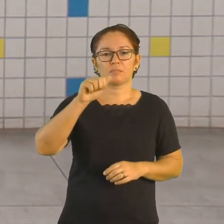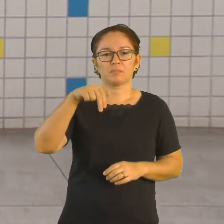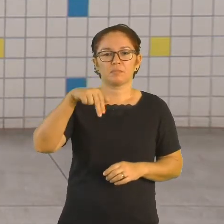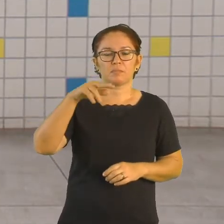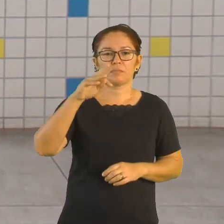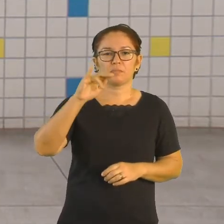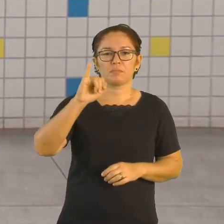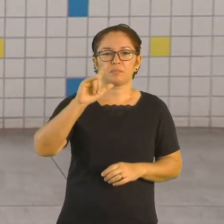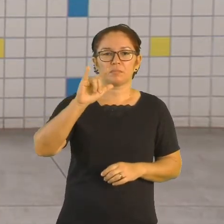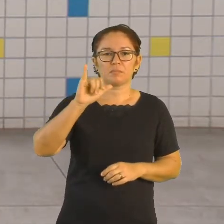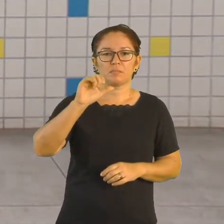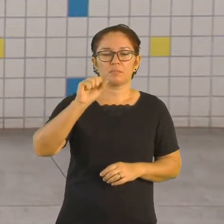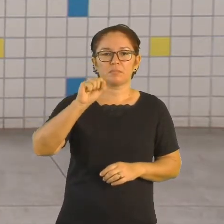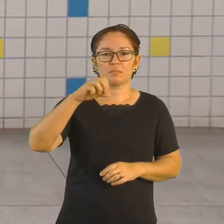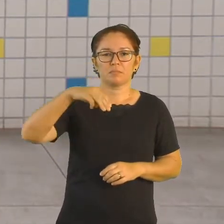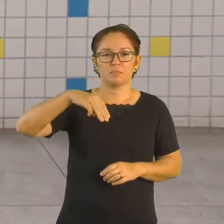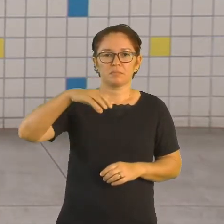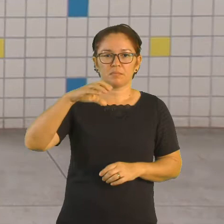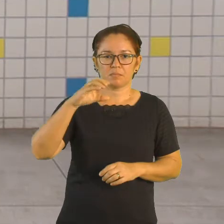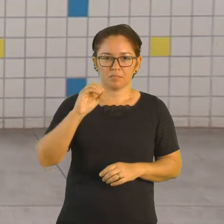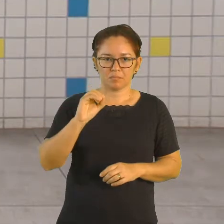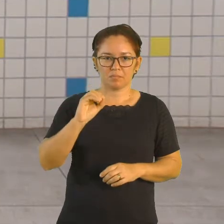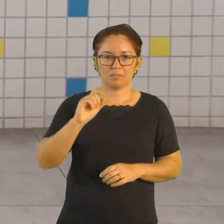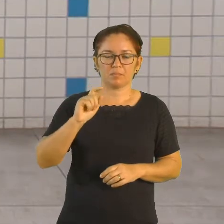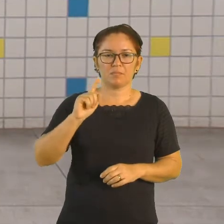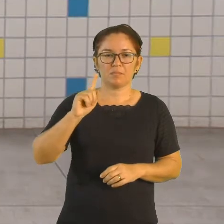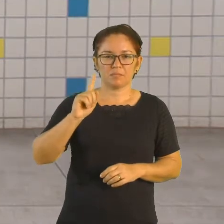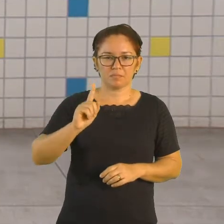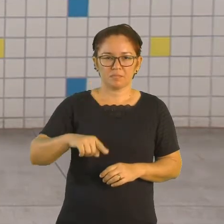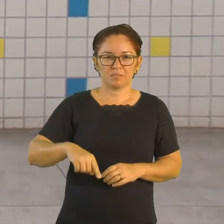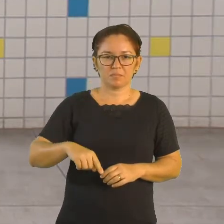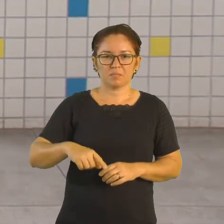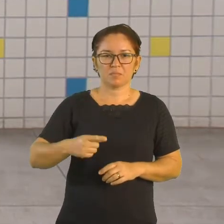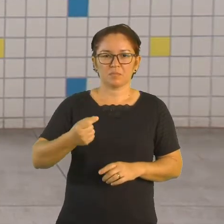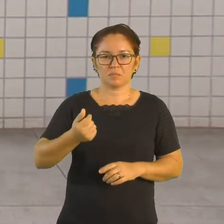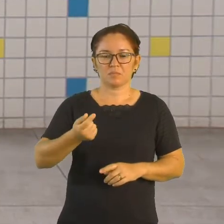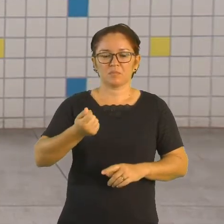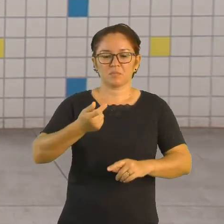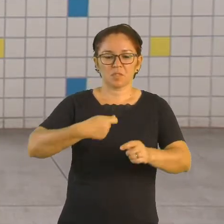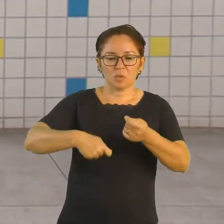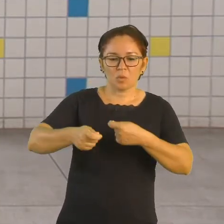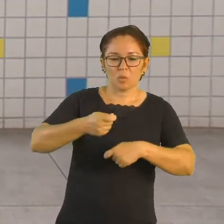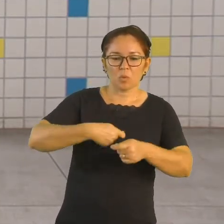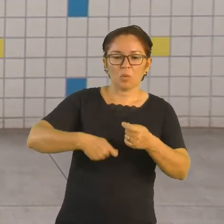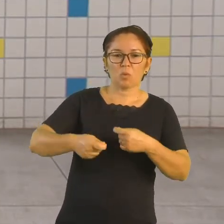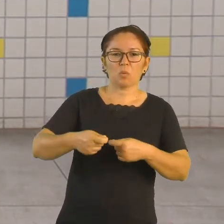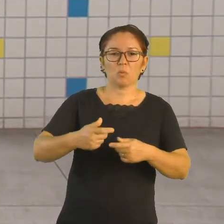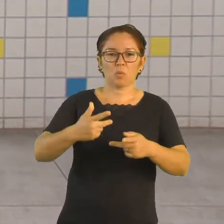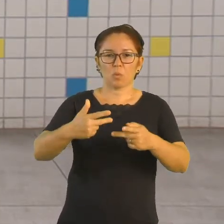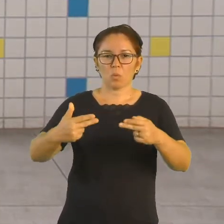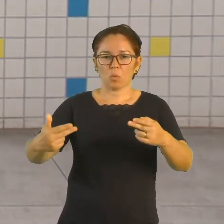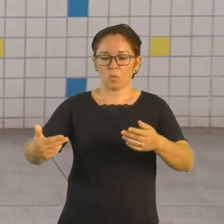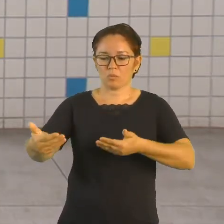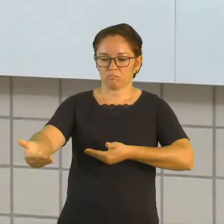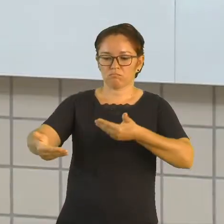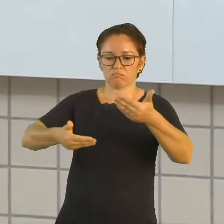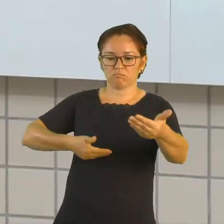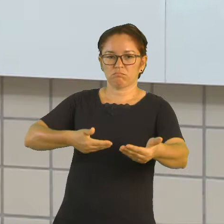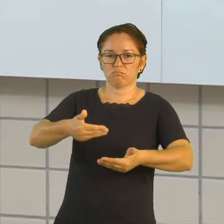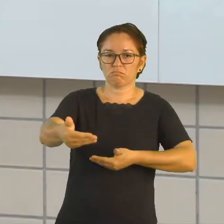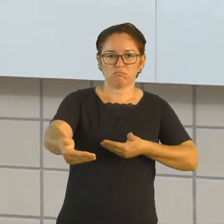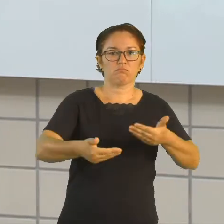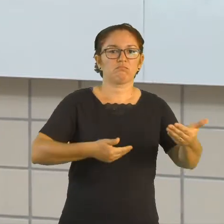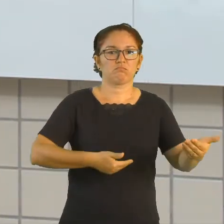produtiva do modo de produção e circulação de consumos de mercadorias. Agora, nesta